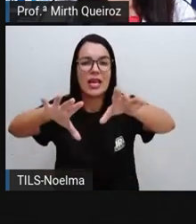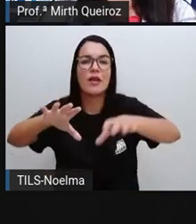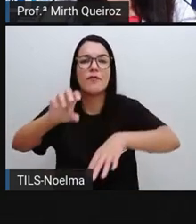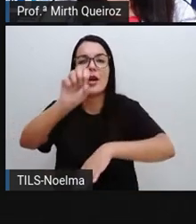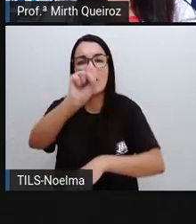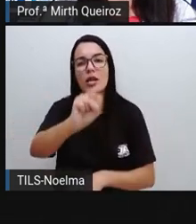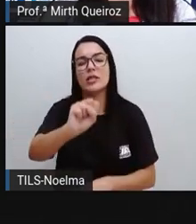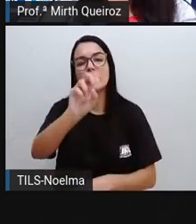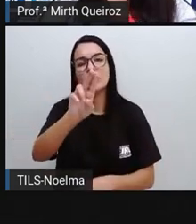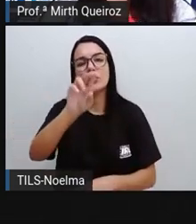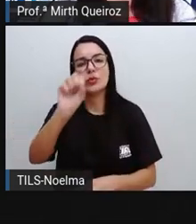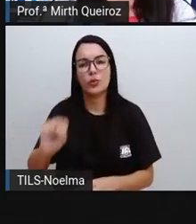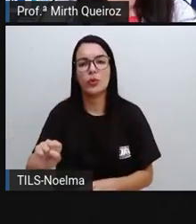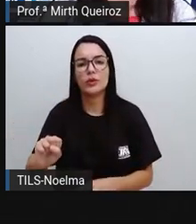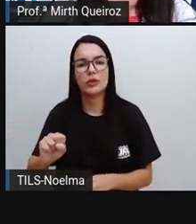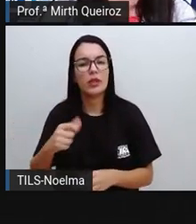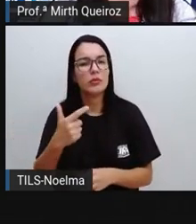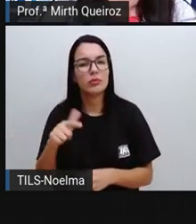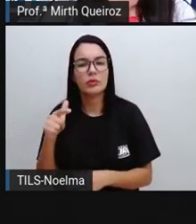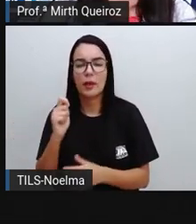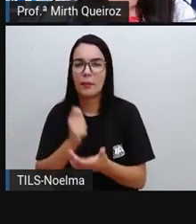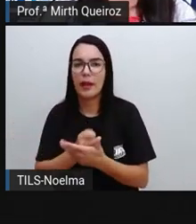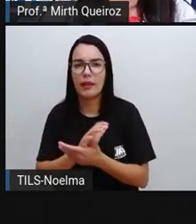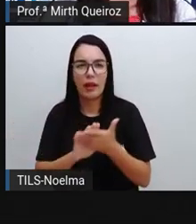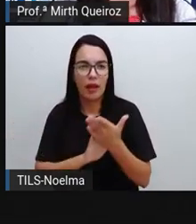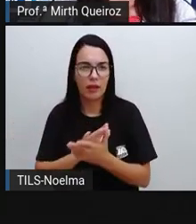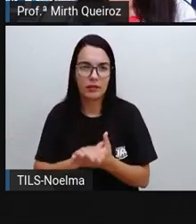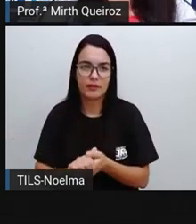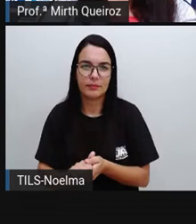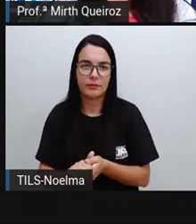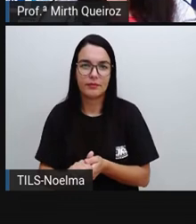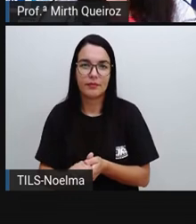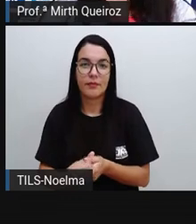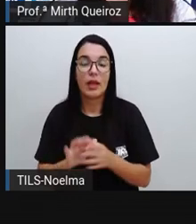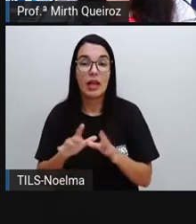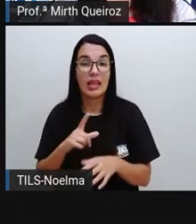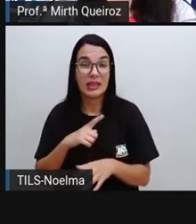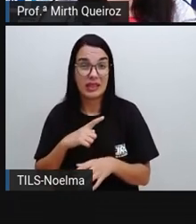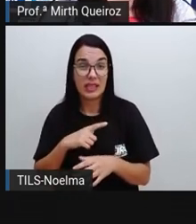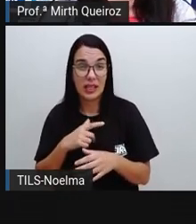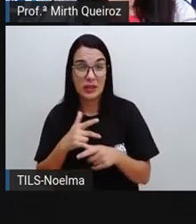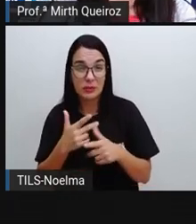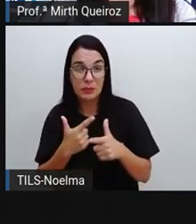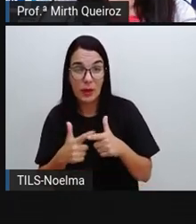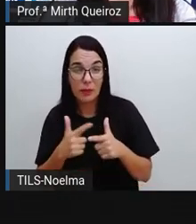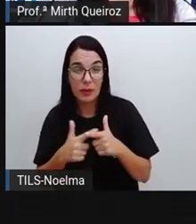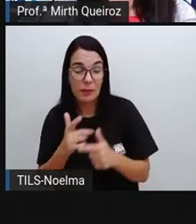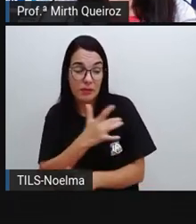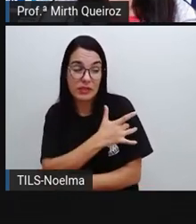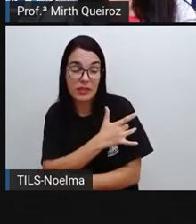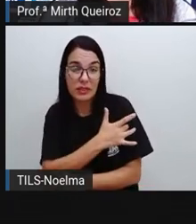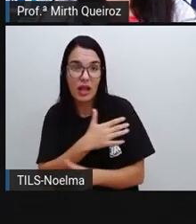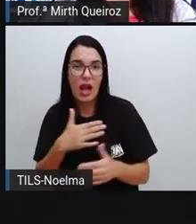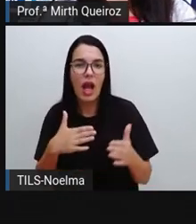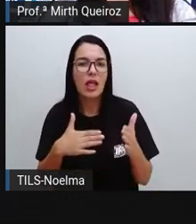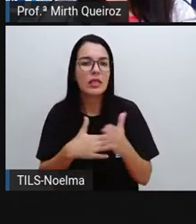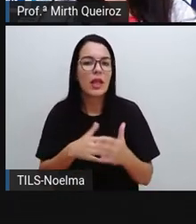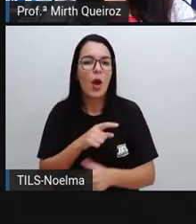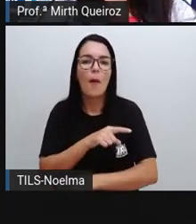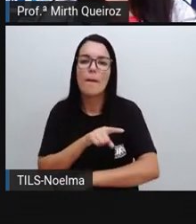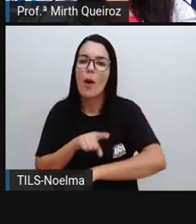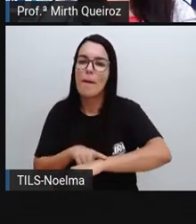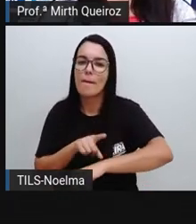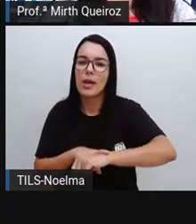pelo Sistema Único de Saúde, não tem nenhum tipo de custo. Quais os efeitos colaterais da vacina? Até o momento, elas geraram,